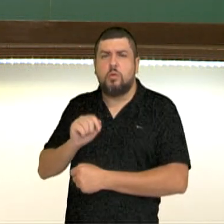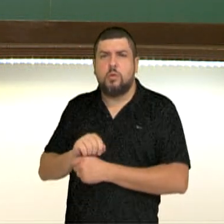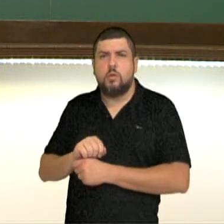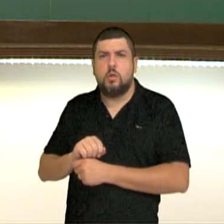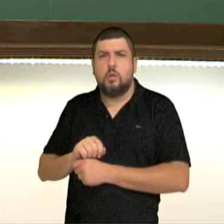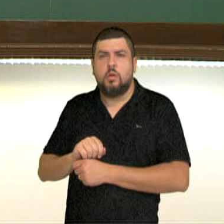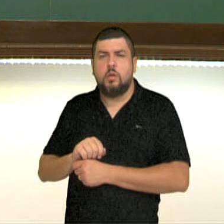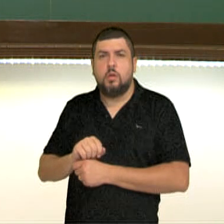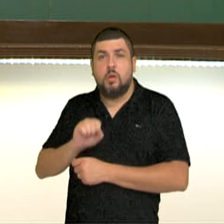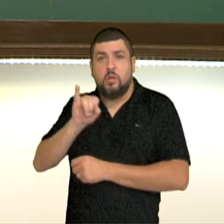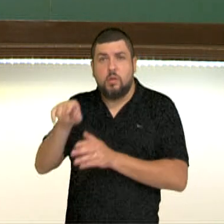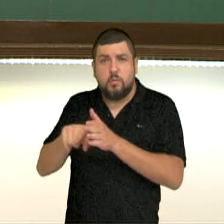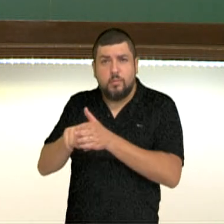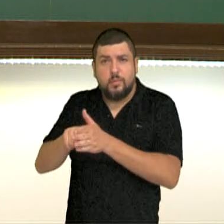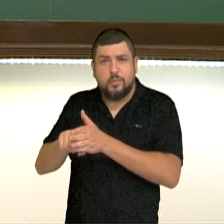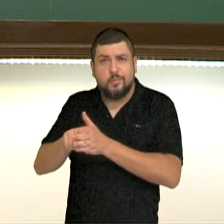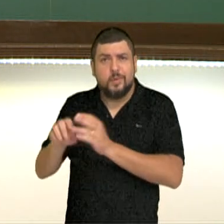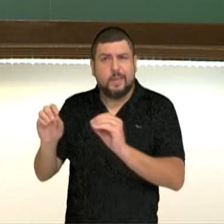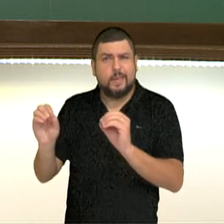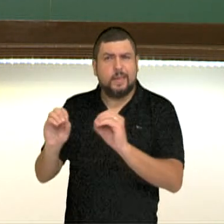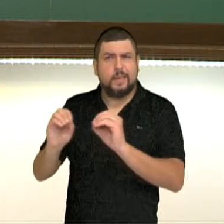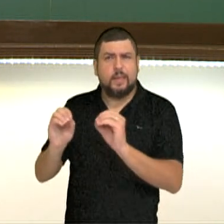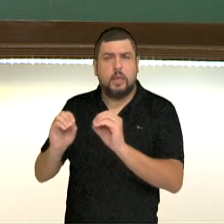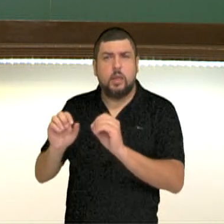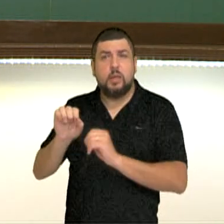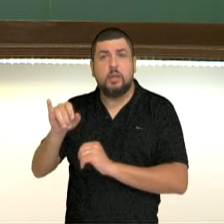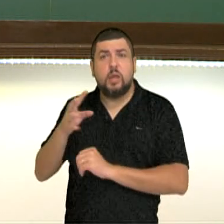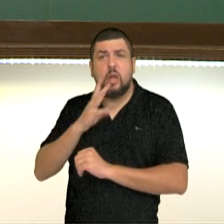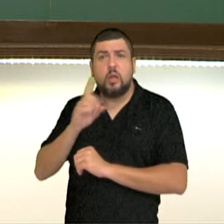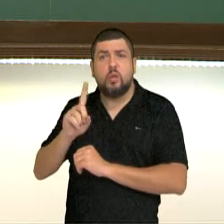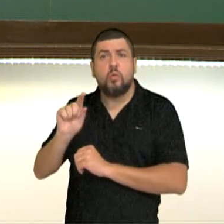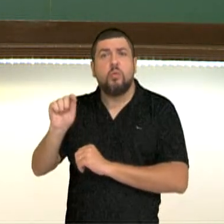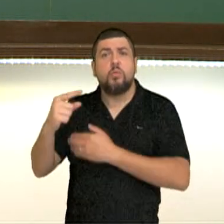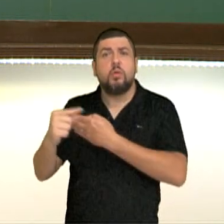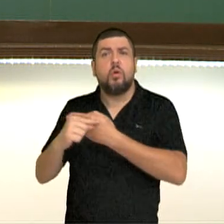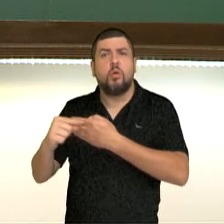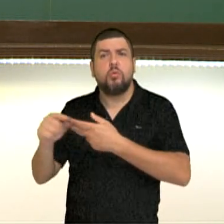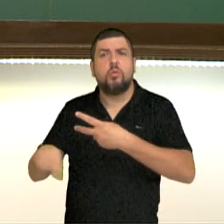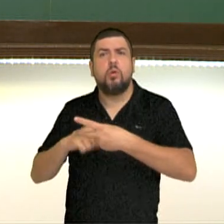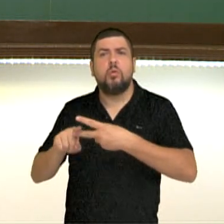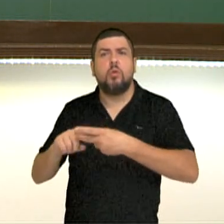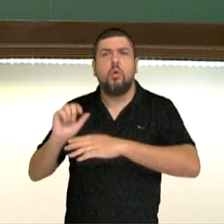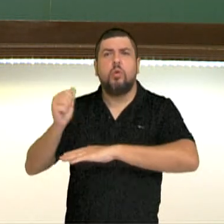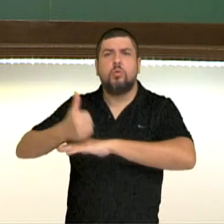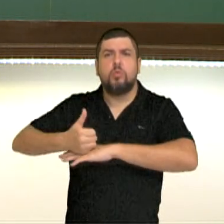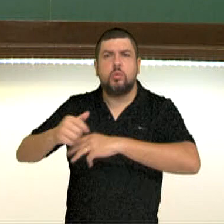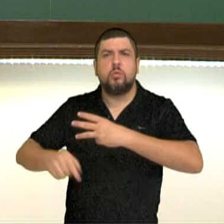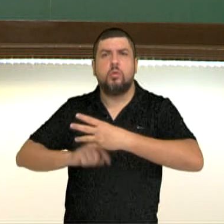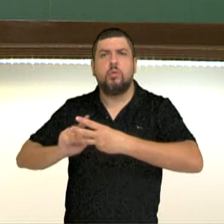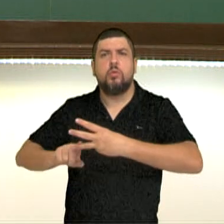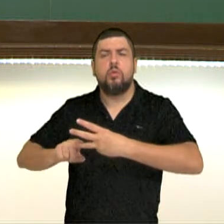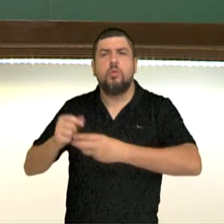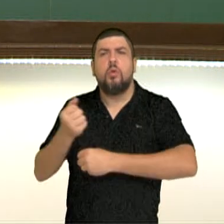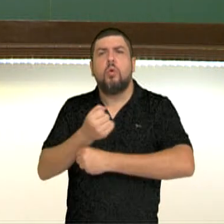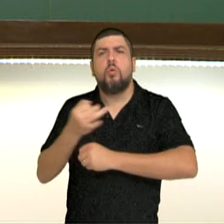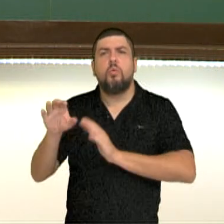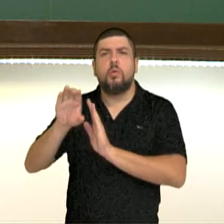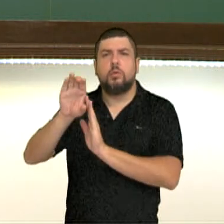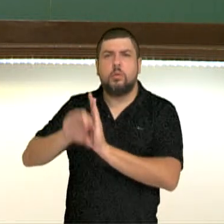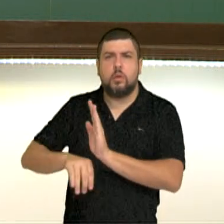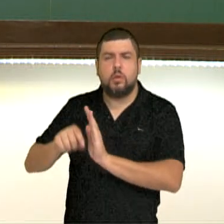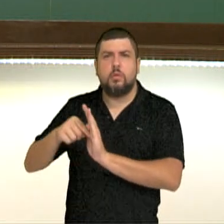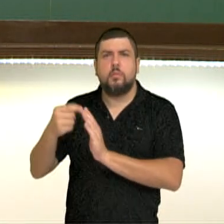eu não pesquisei antes, se eu não sei os dados técnicos, né? O autor, o diretor, quantos capítulos tem, qual